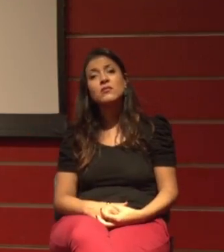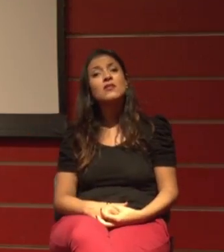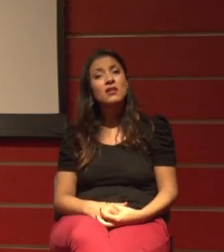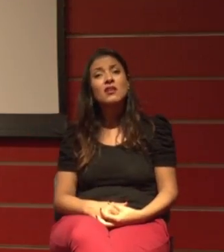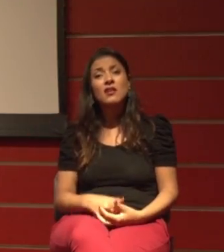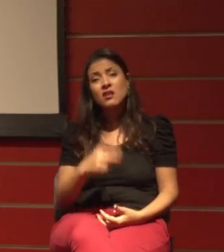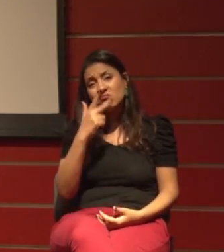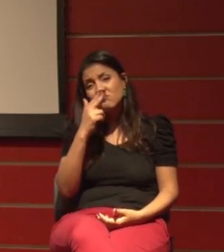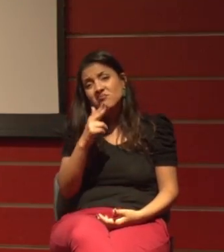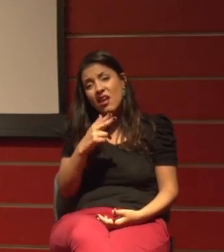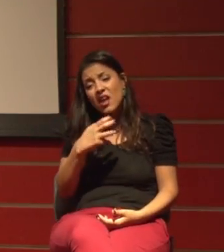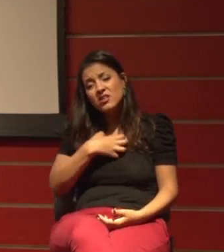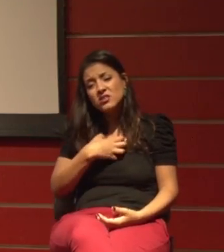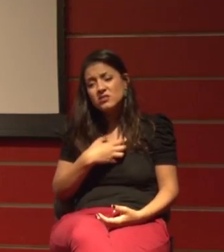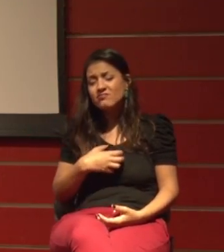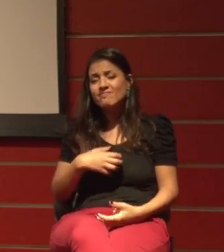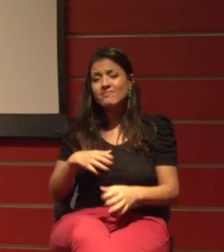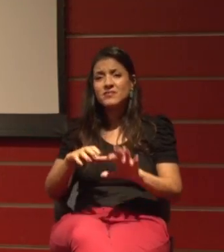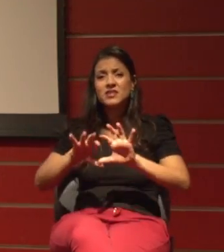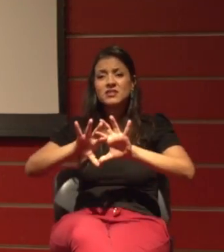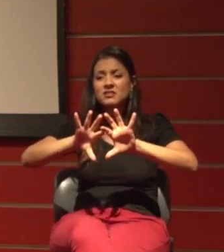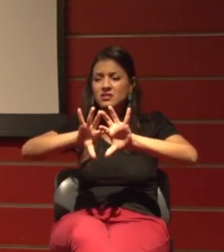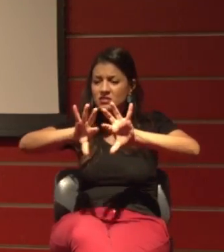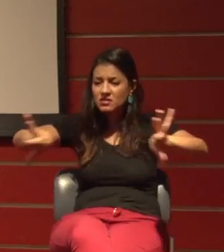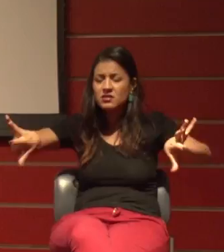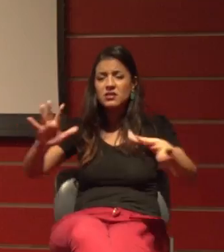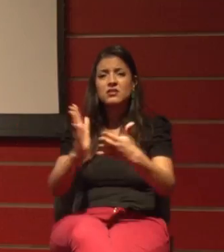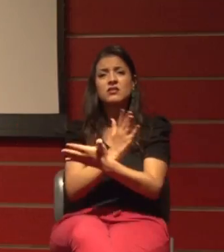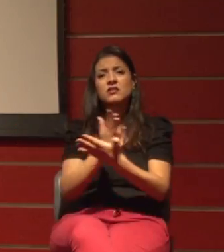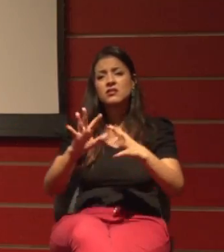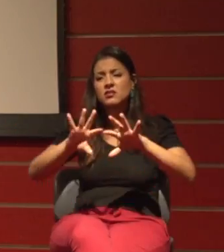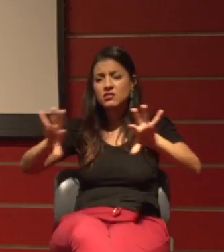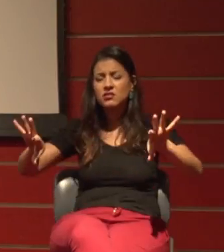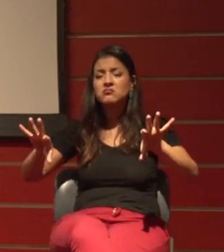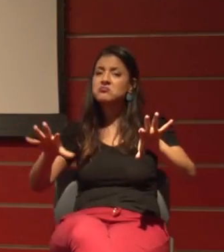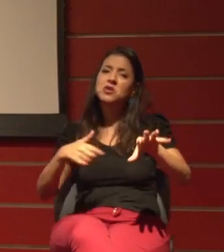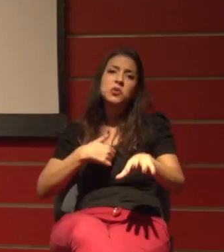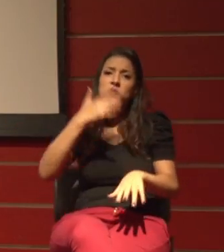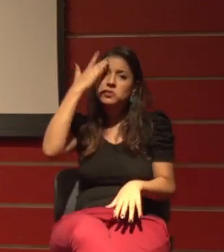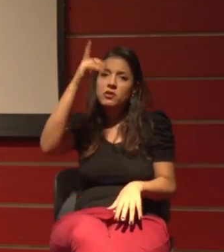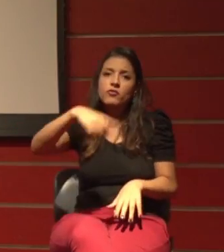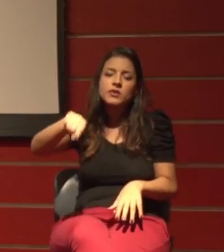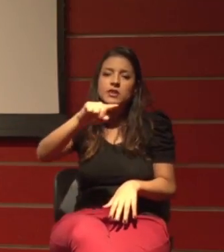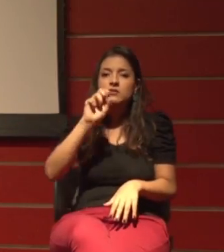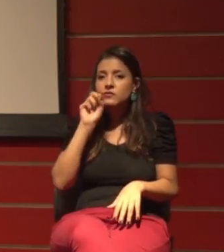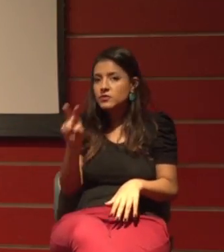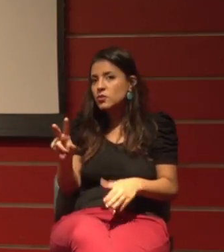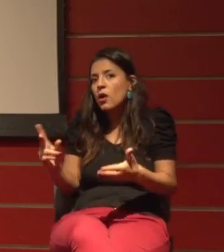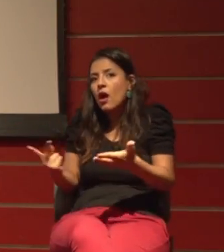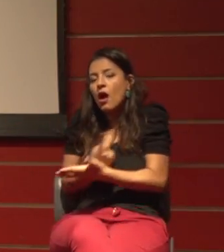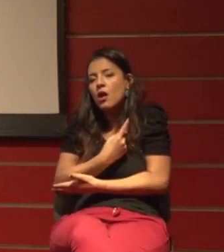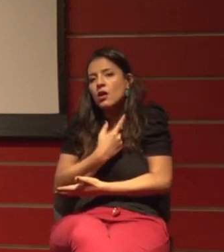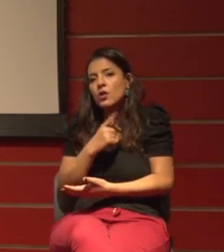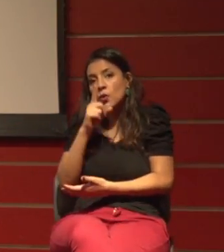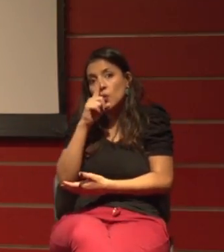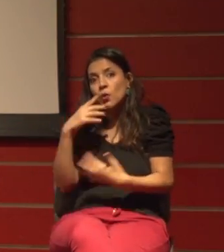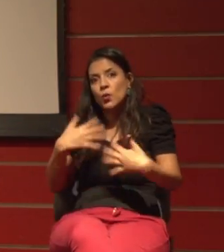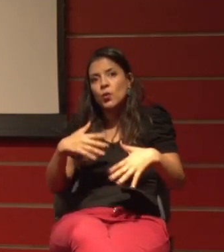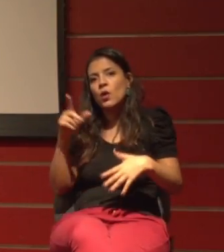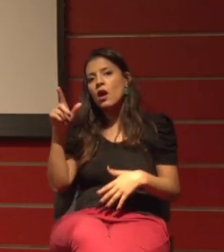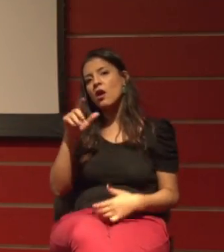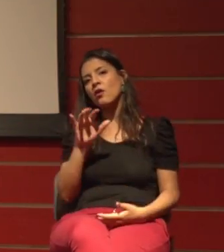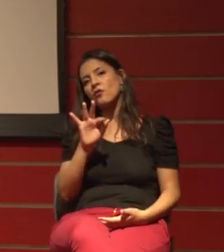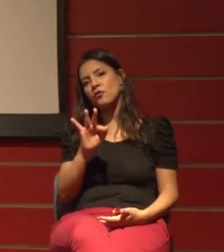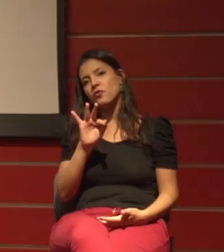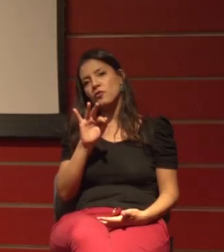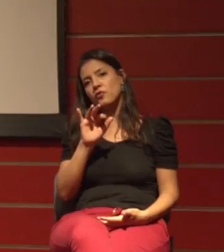separado também eu acho que a gente teve um um grande exemplo não sei se vocês acompanharam a polêmica que foi da Flip do ano passado